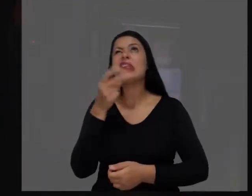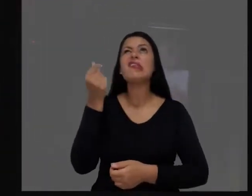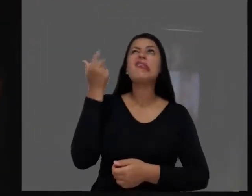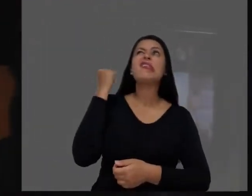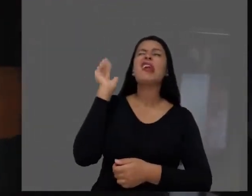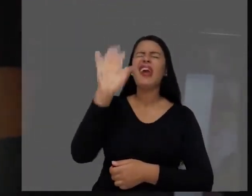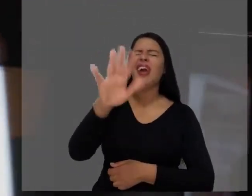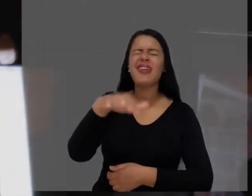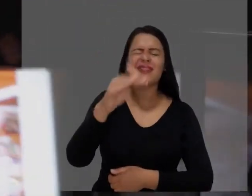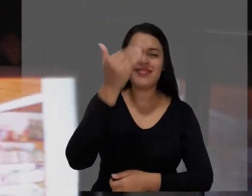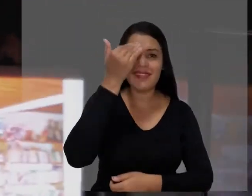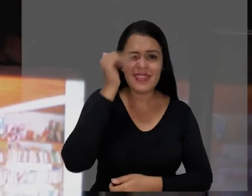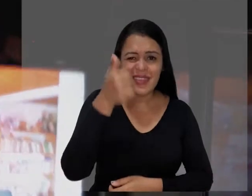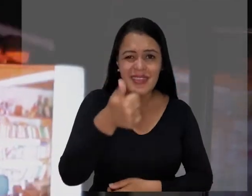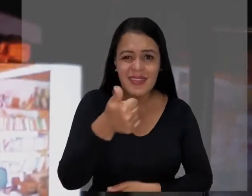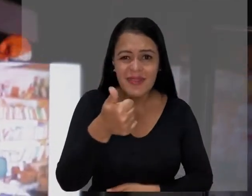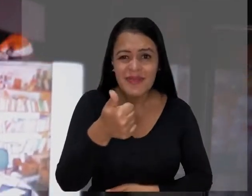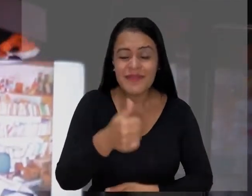Você entendeu.